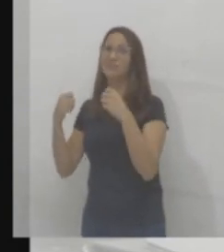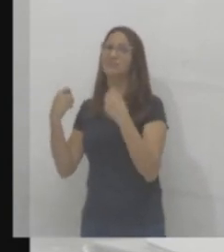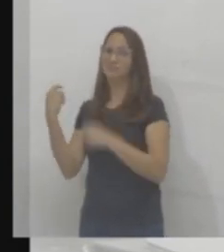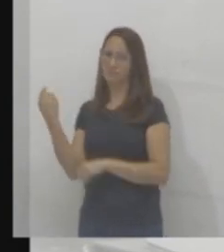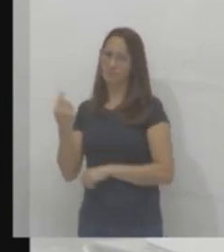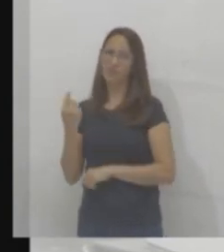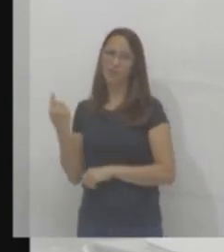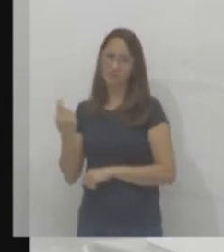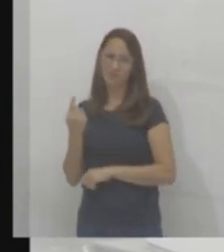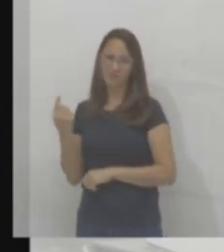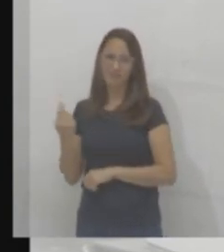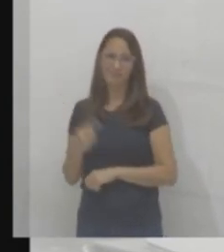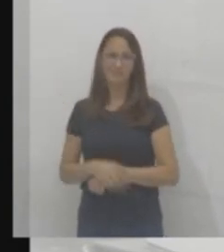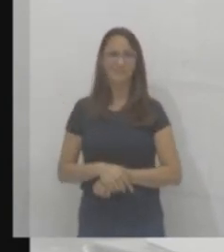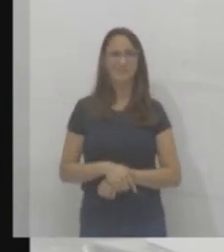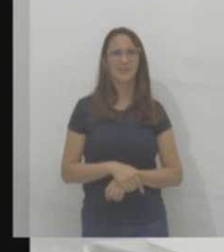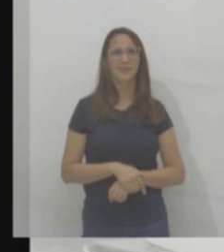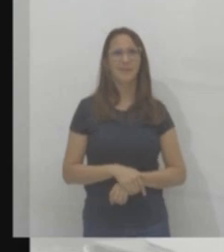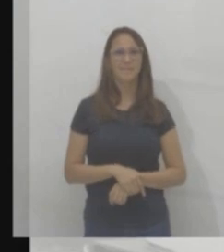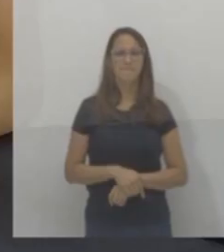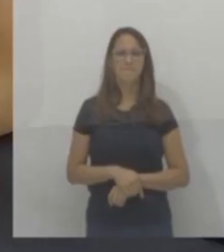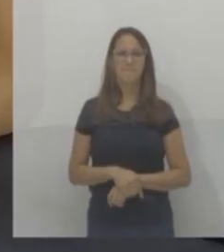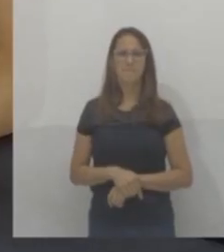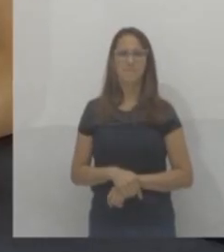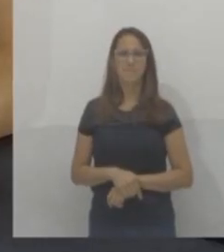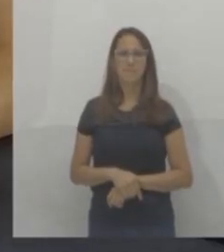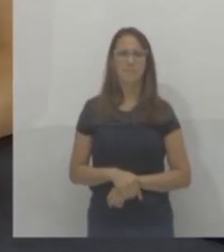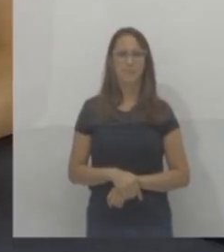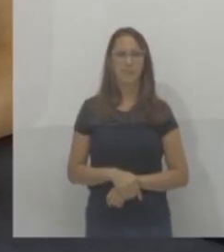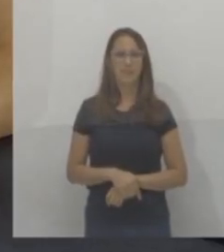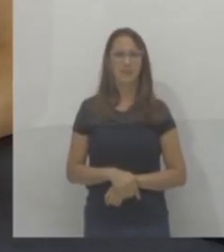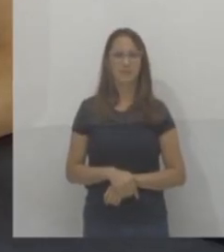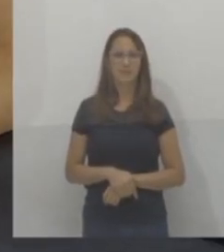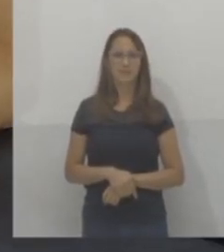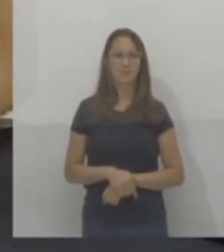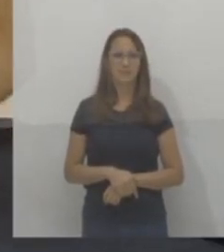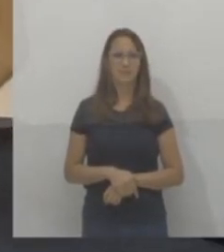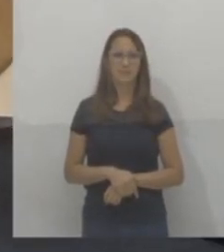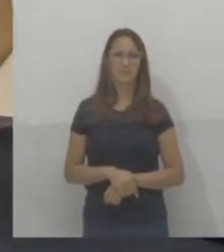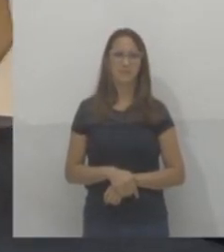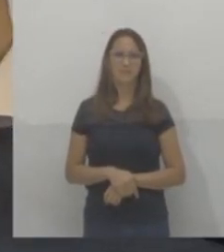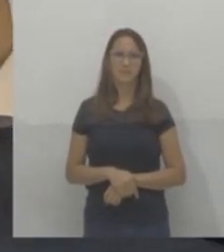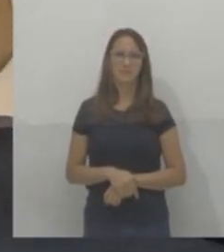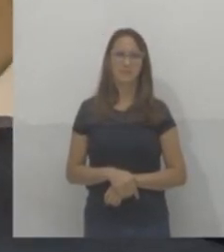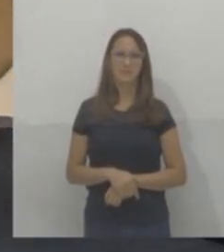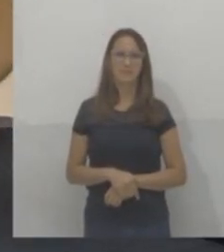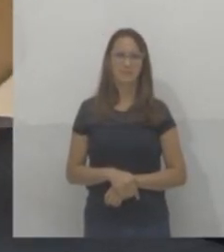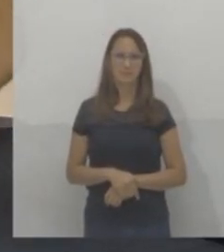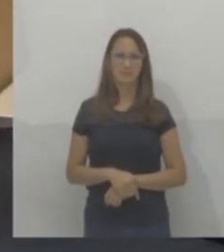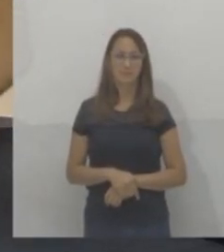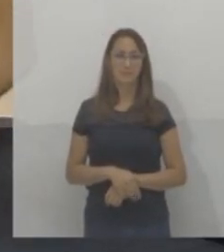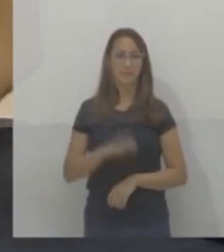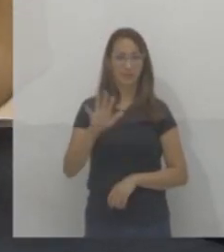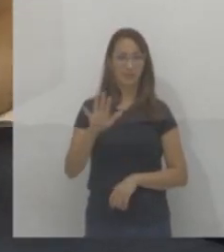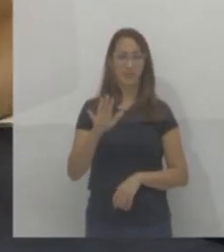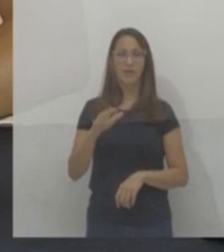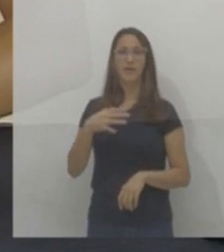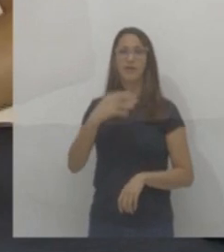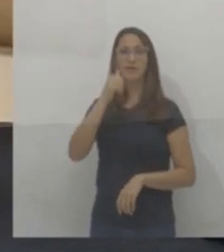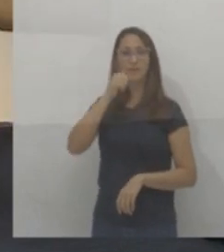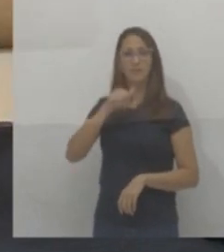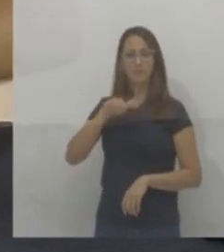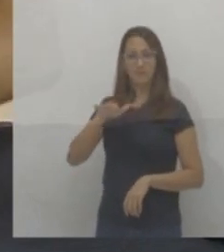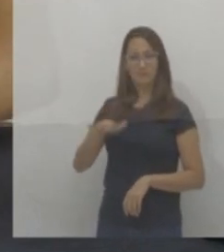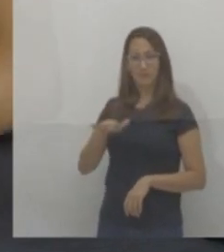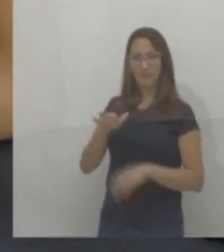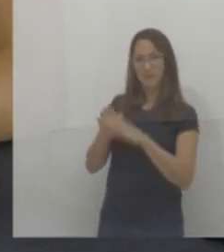tá? Num videozinho em que uma filha faz uma pergunta para a mãe dela, tá? E a mãe responde.